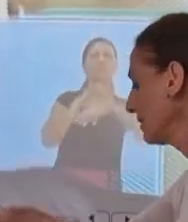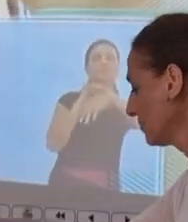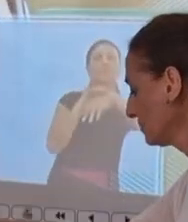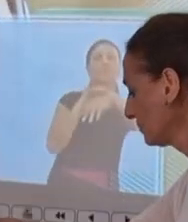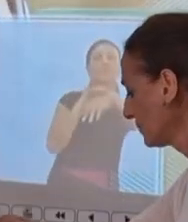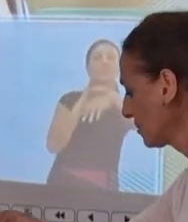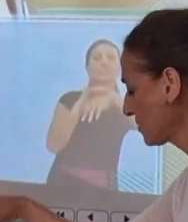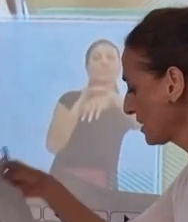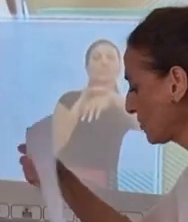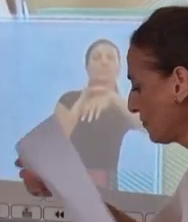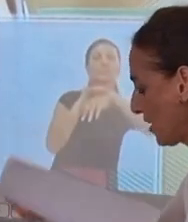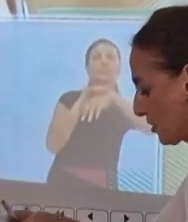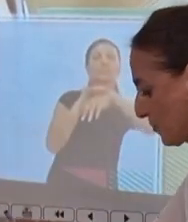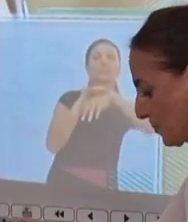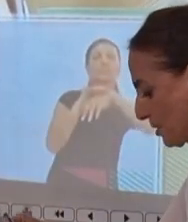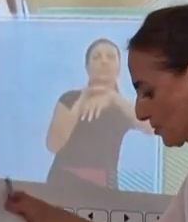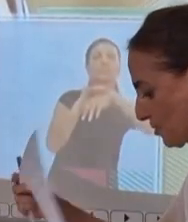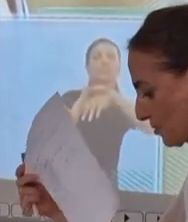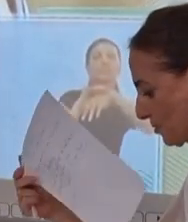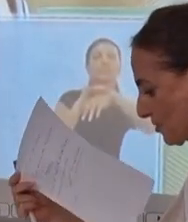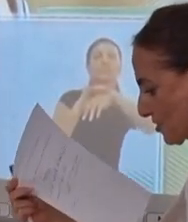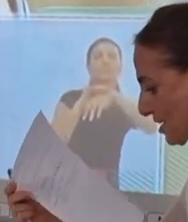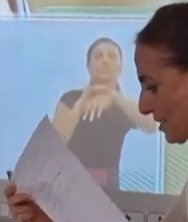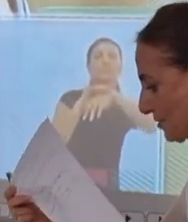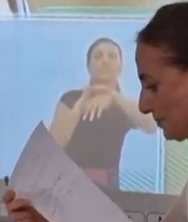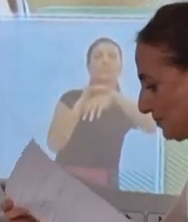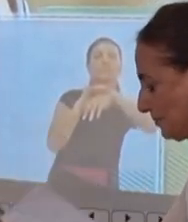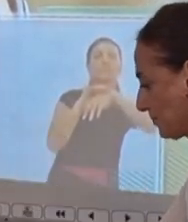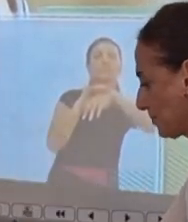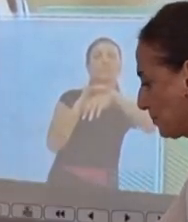sensação. Eu não sei se eu falo dependendo logo do